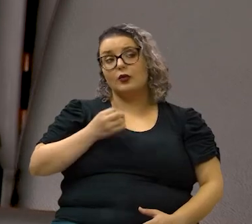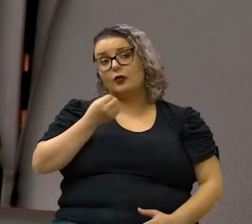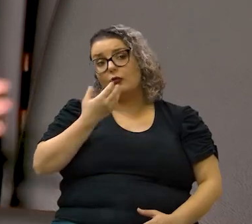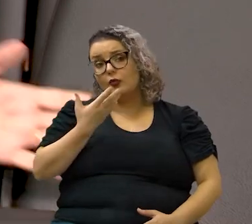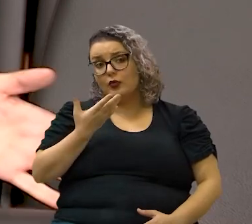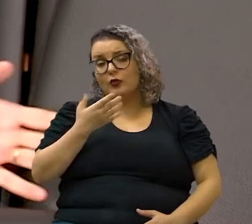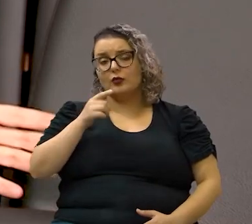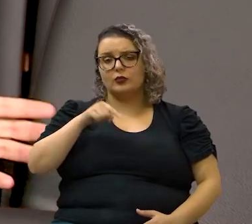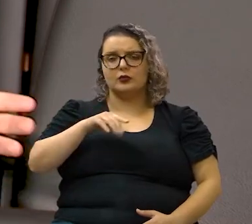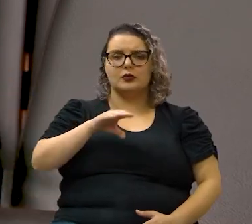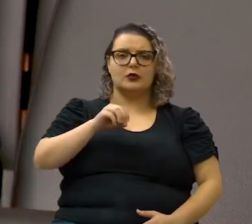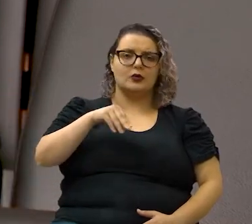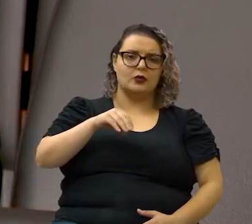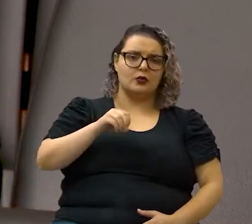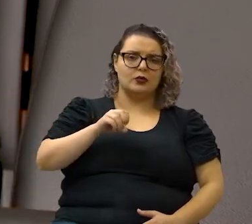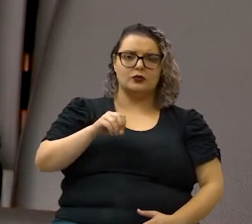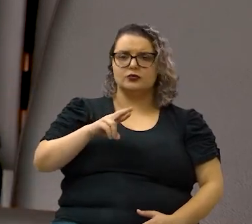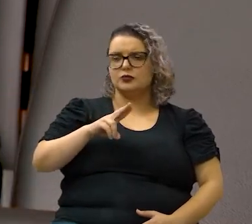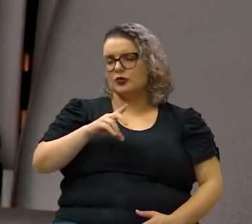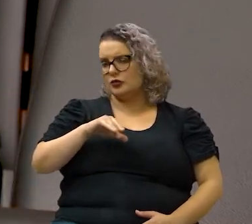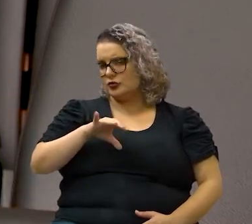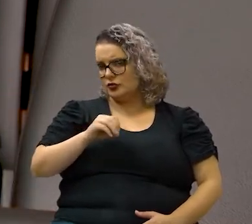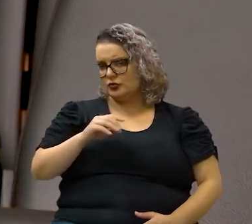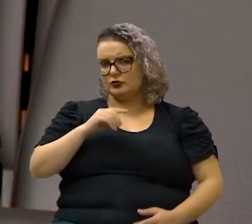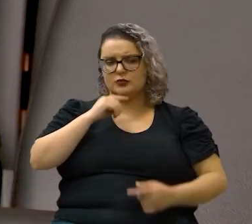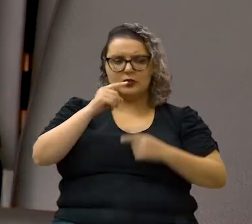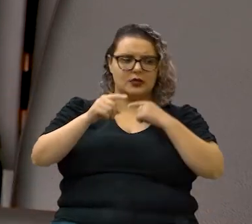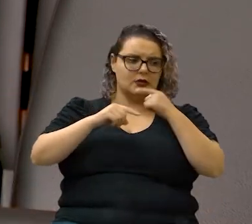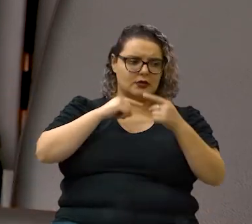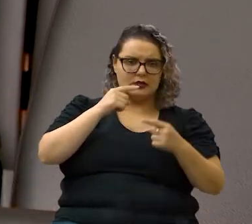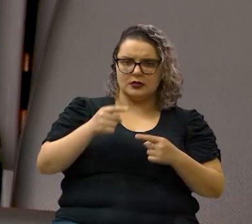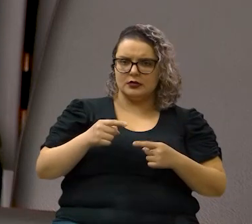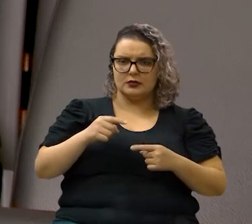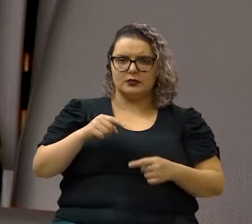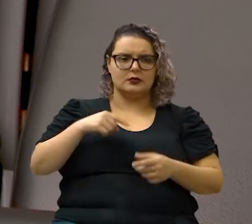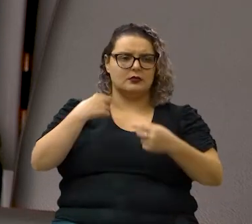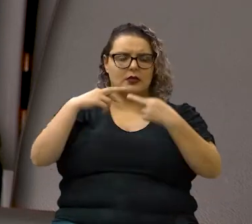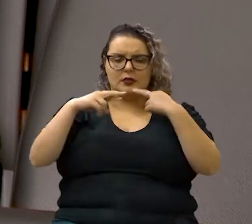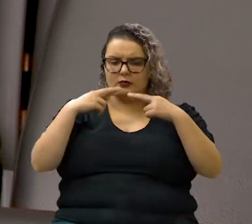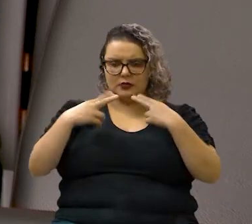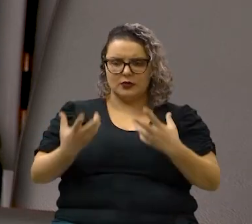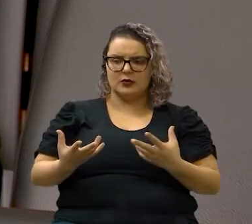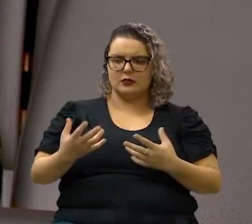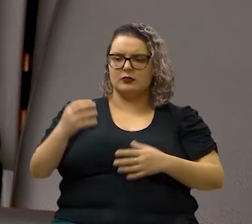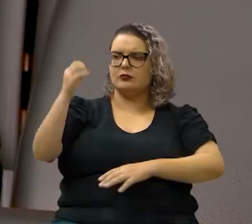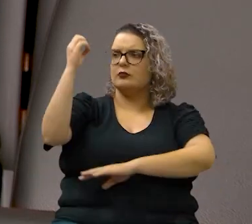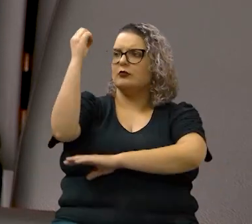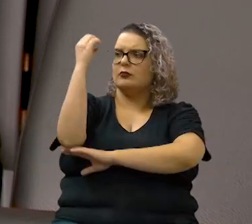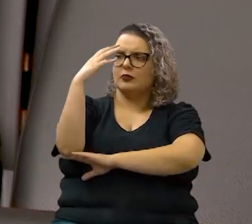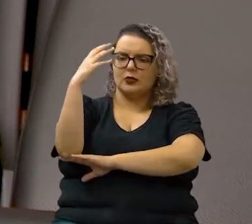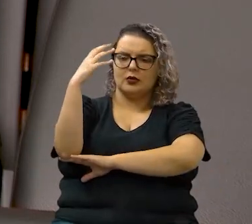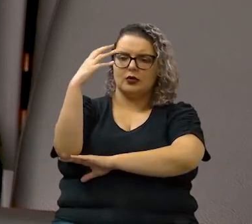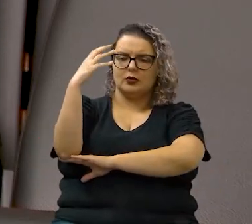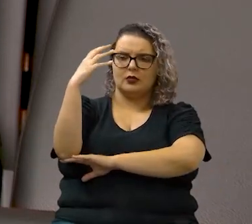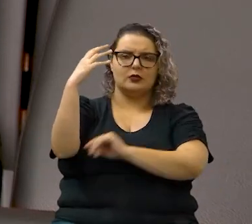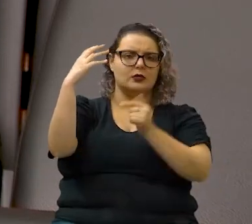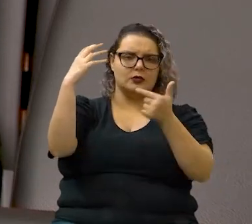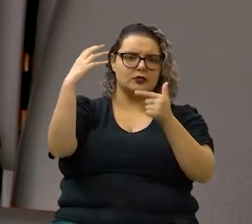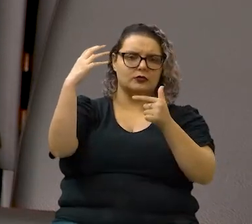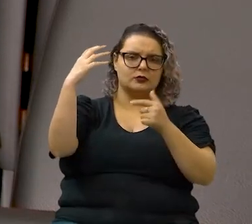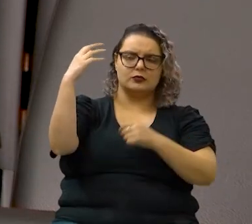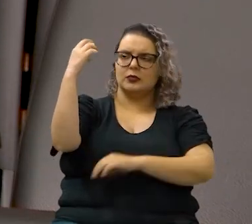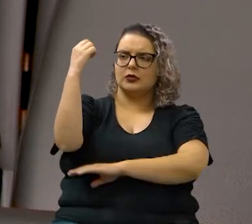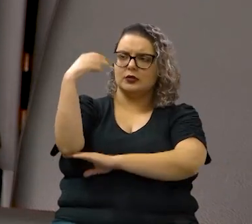razoável desse consórcio para reclamação, para dúvida, para questionamento, para poste que está